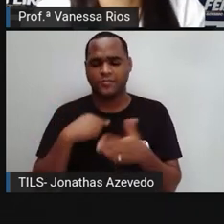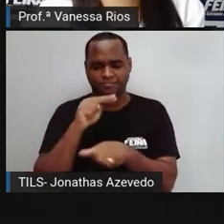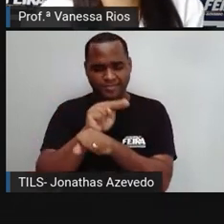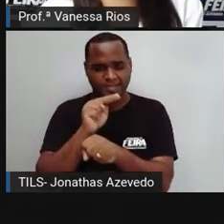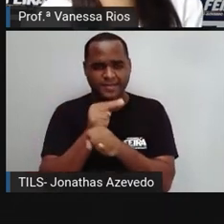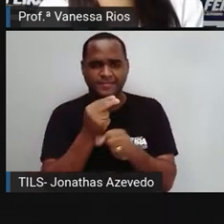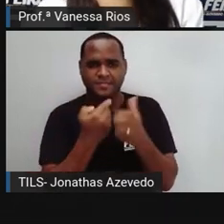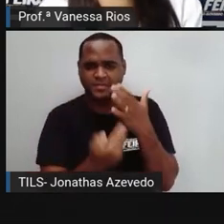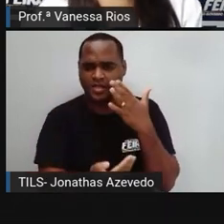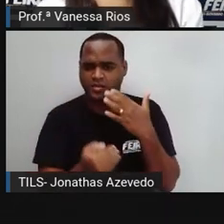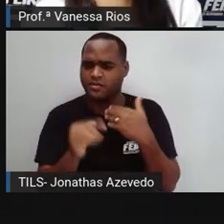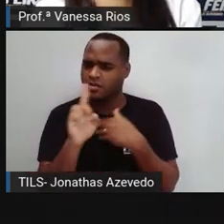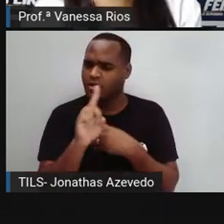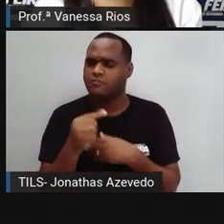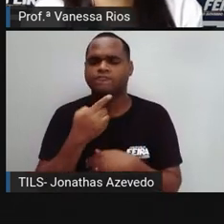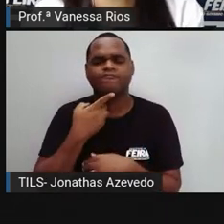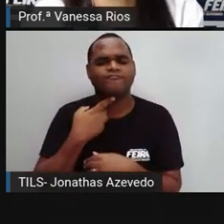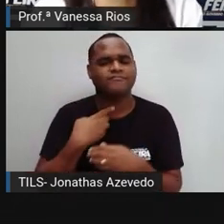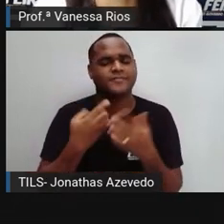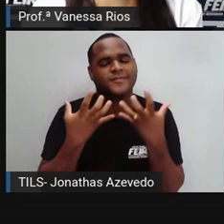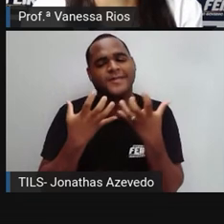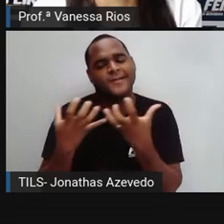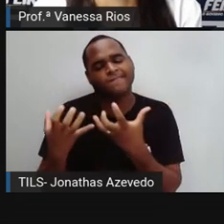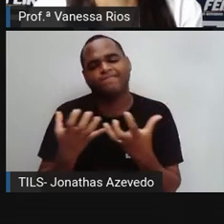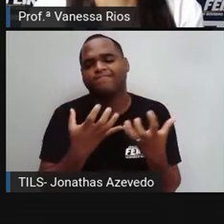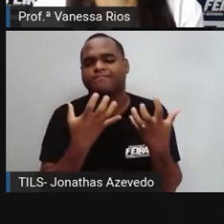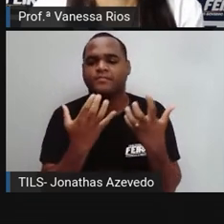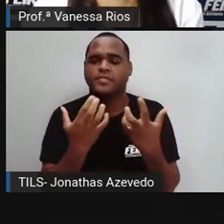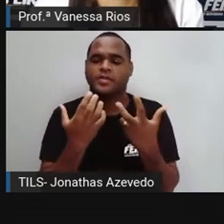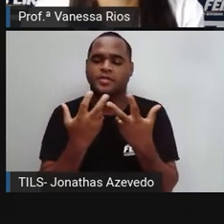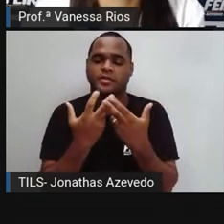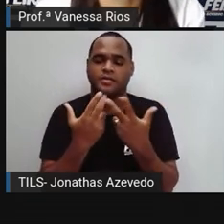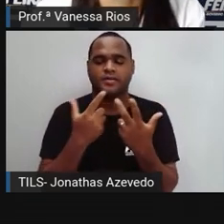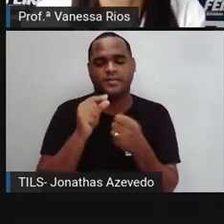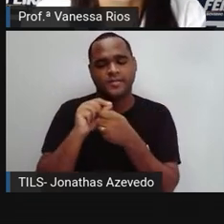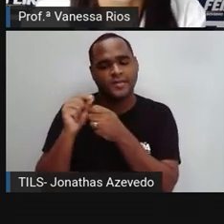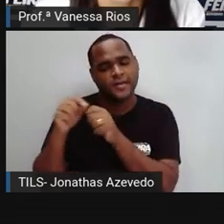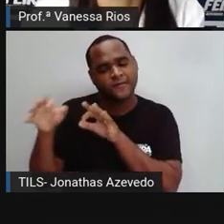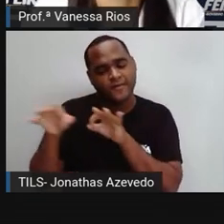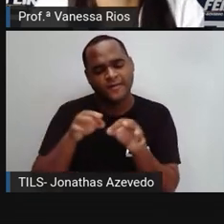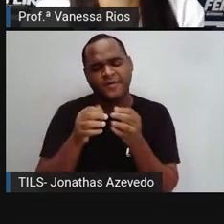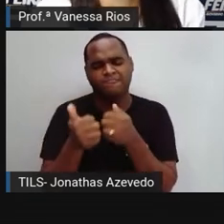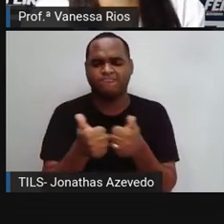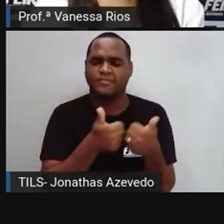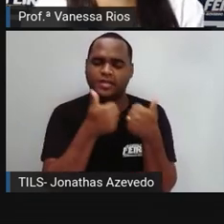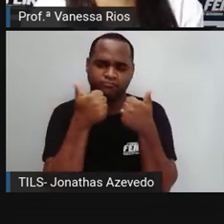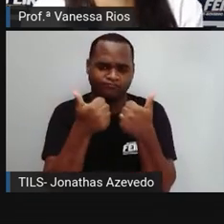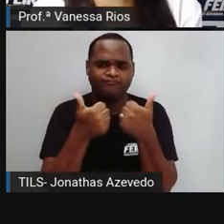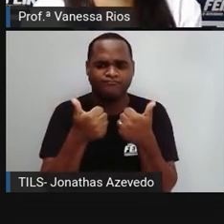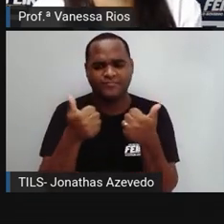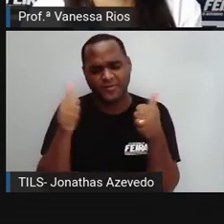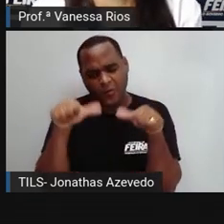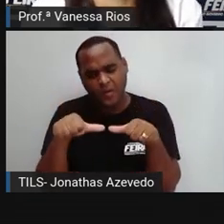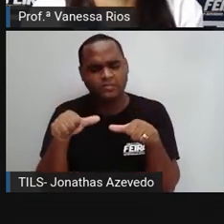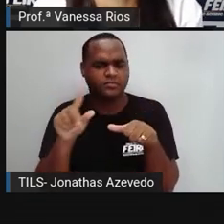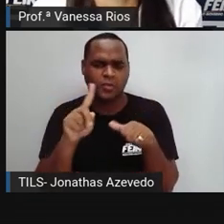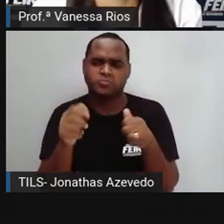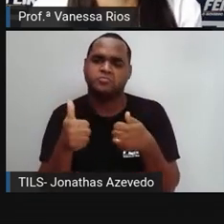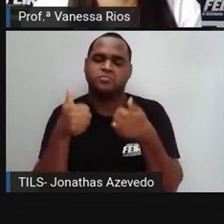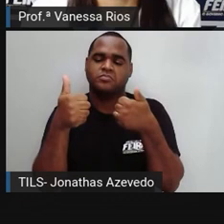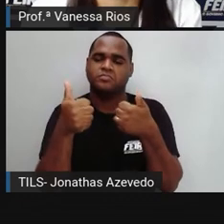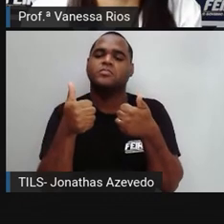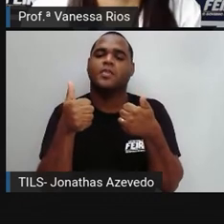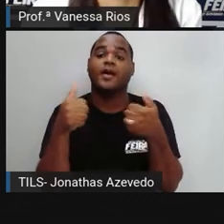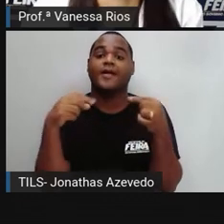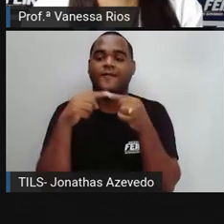esperança, a gente não deve perder a vontade, de fazer as coisas bem feitas, de observar que